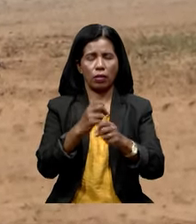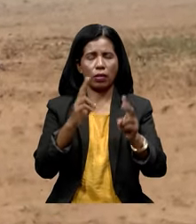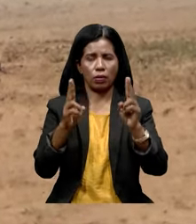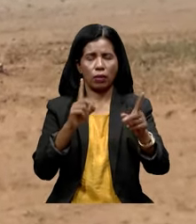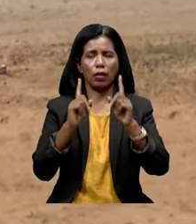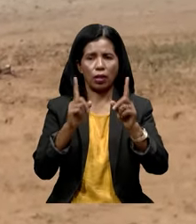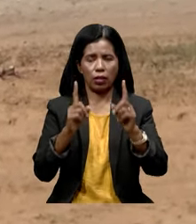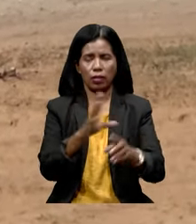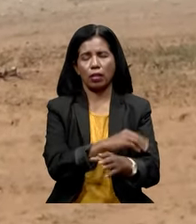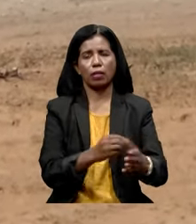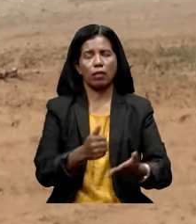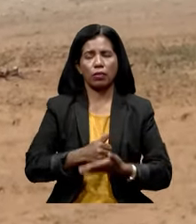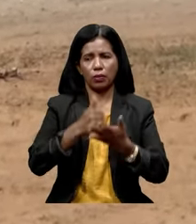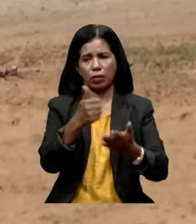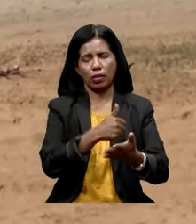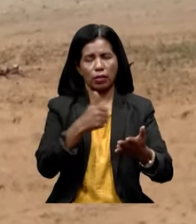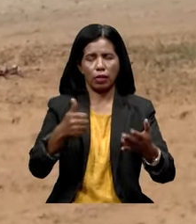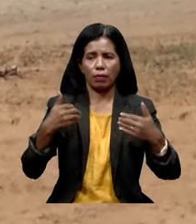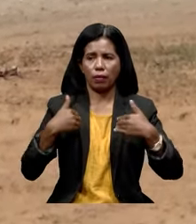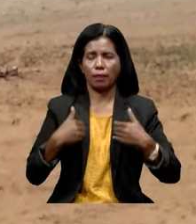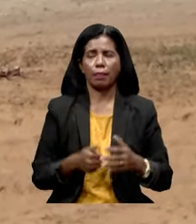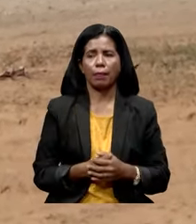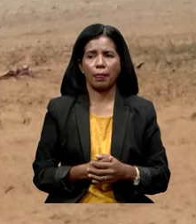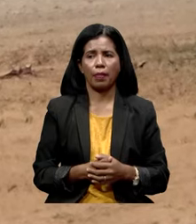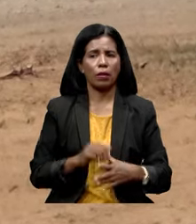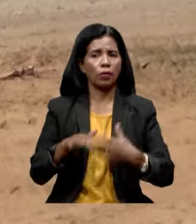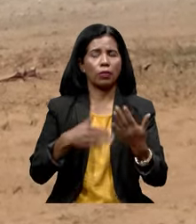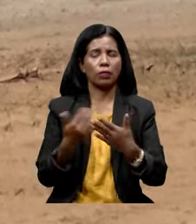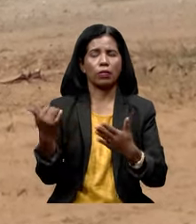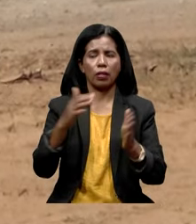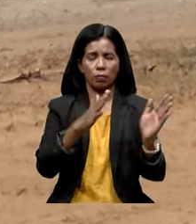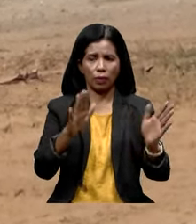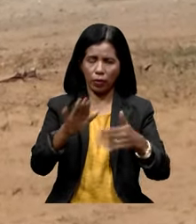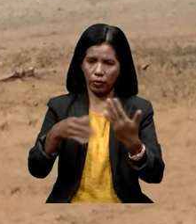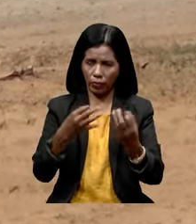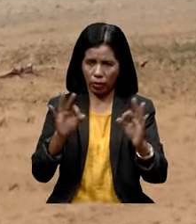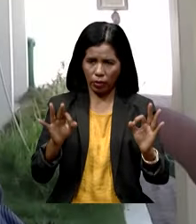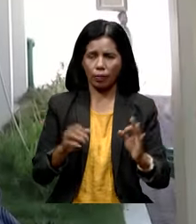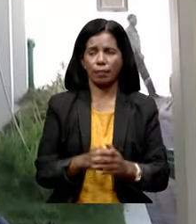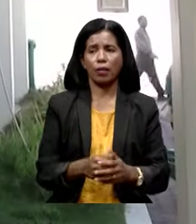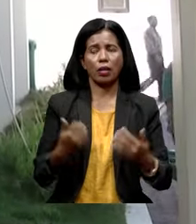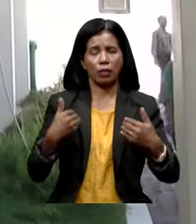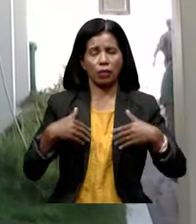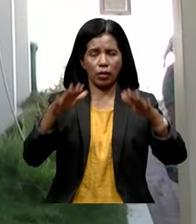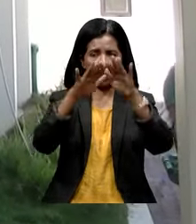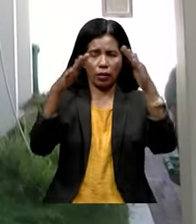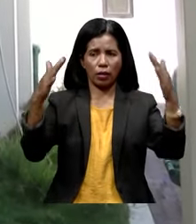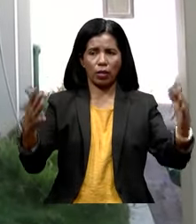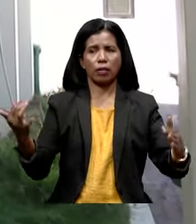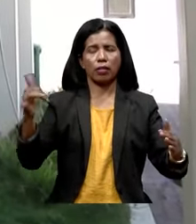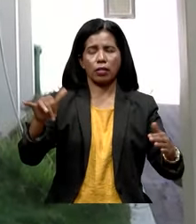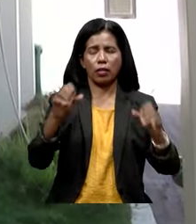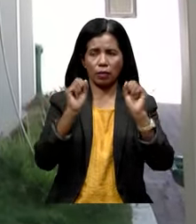só apoio ser ser tan neve maia e vou ser ne outro tu ser preparado tan agora ela de tenda acabou de mahan ruma basira